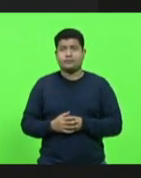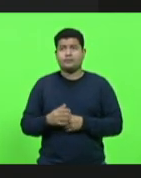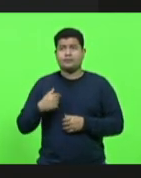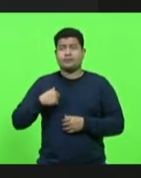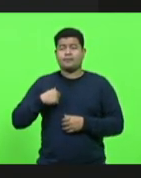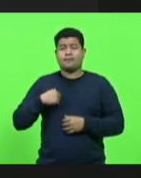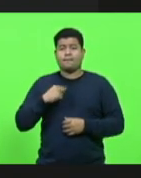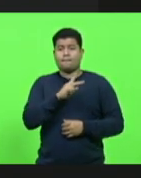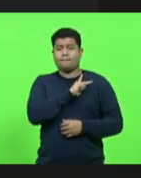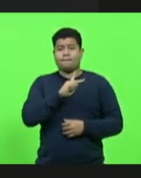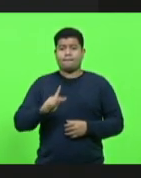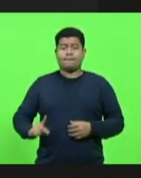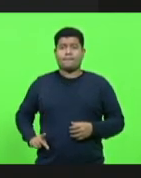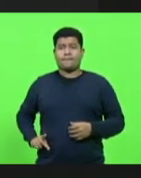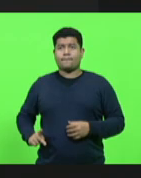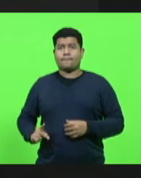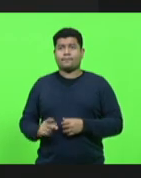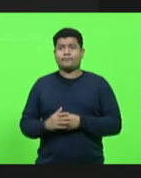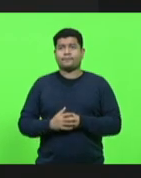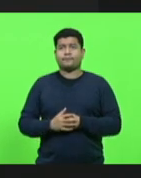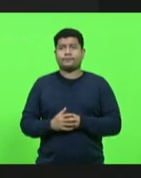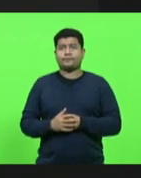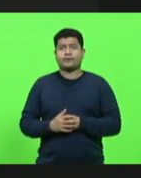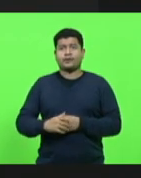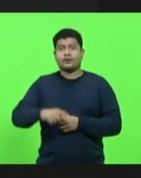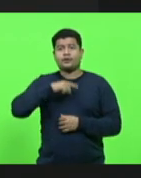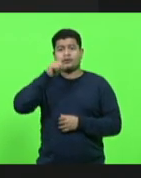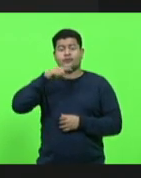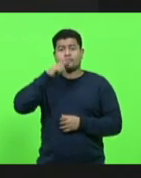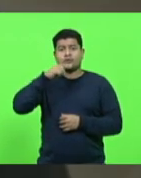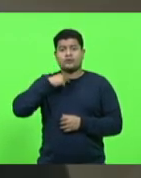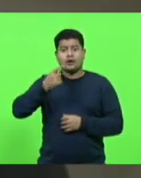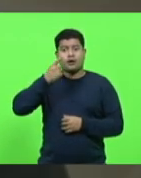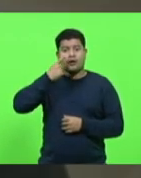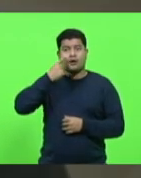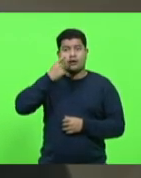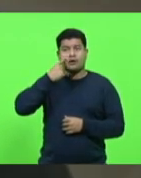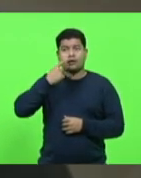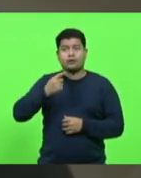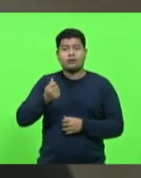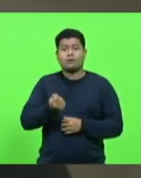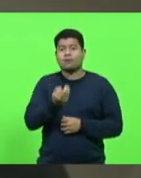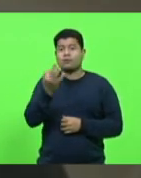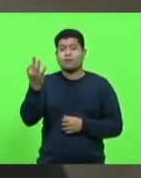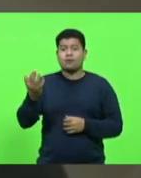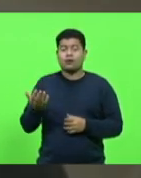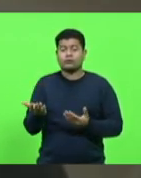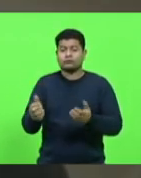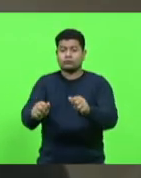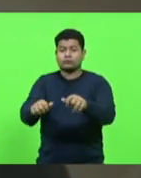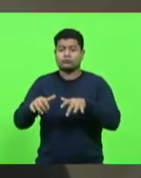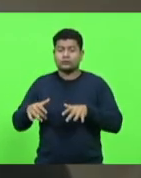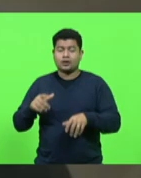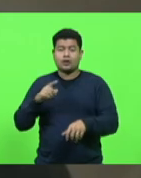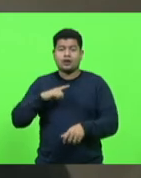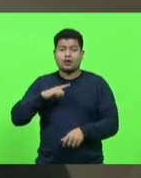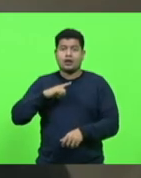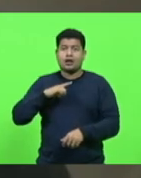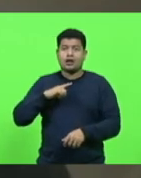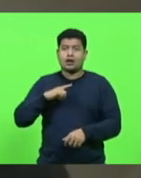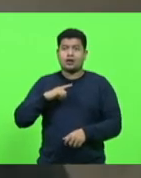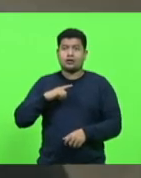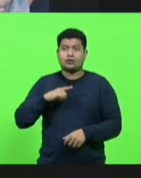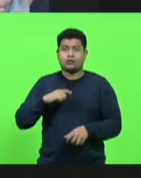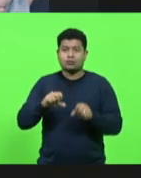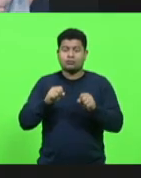presidente, Eu não consigo verificar, presidente Berlanda, quantas pessoas tem no plenário nesse momento. O senhor